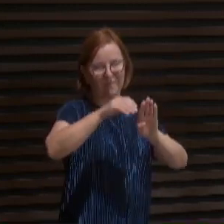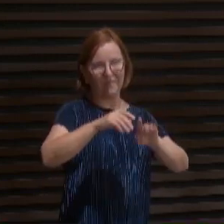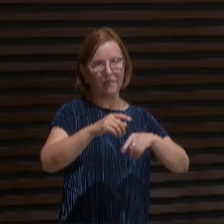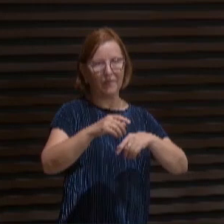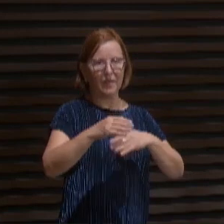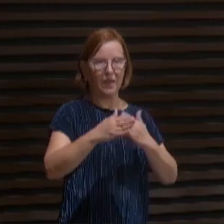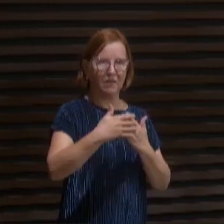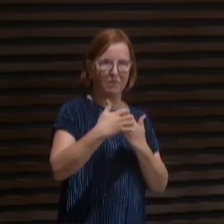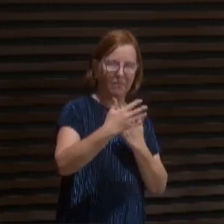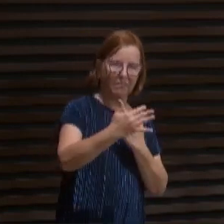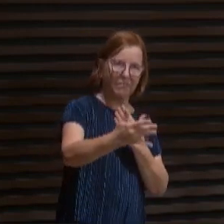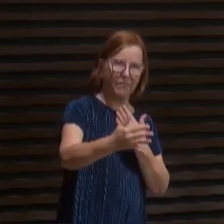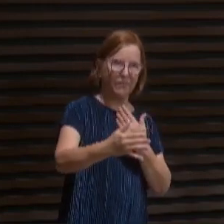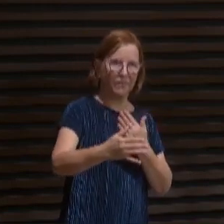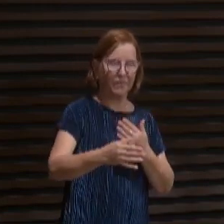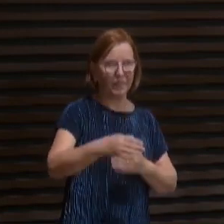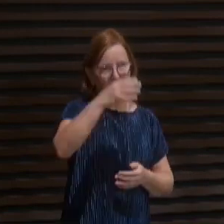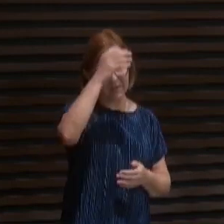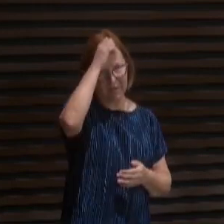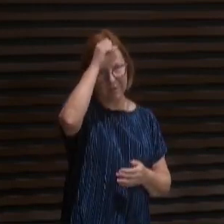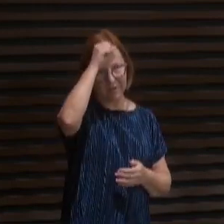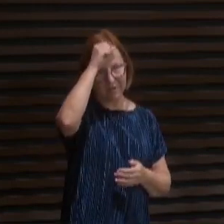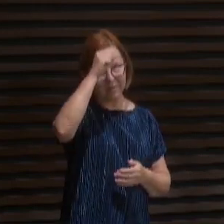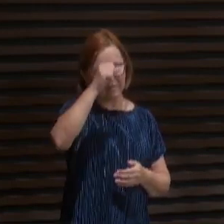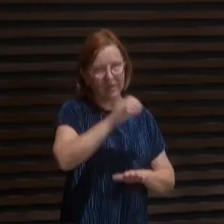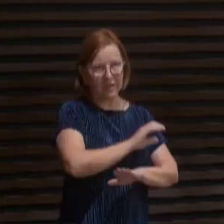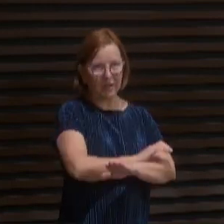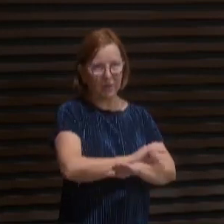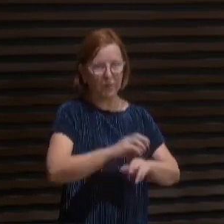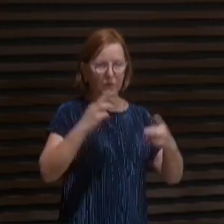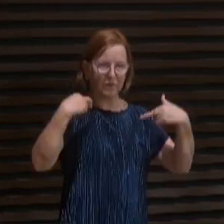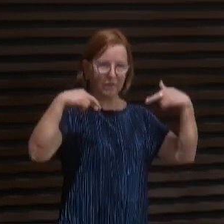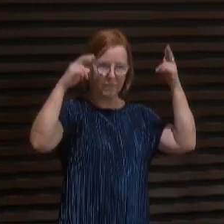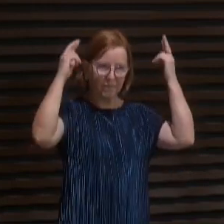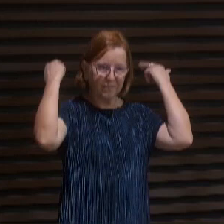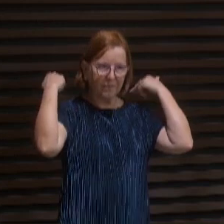ele é um aprendiz da cultura do cordeiro.